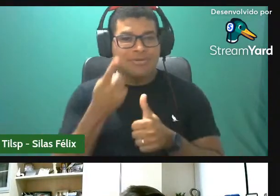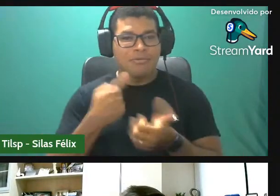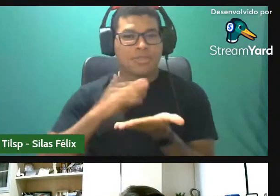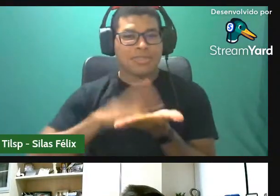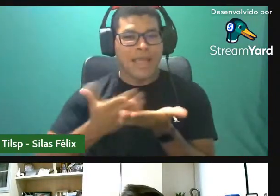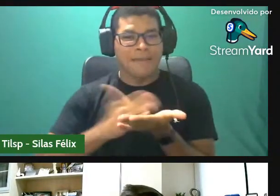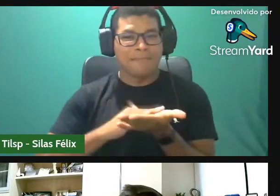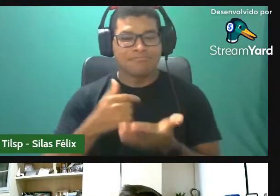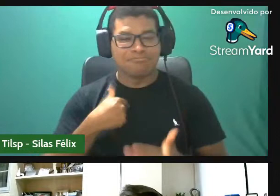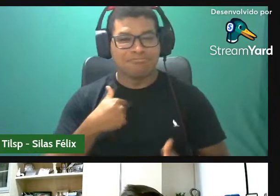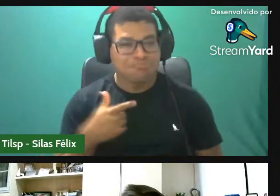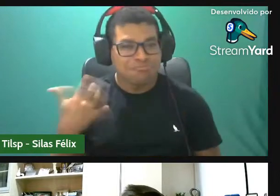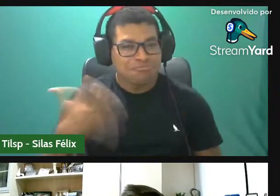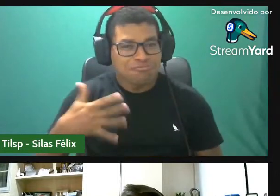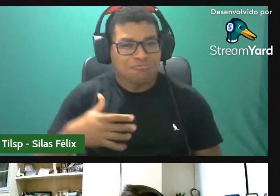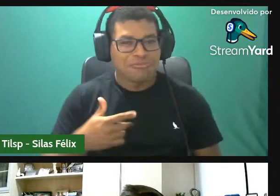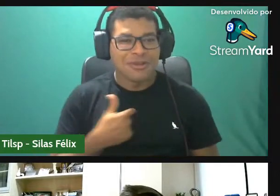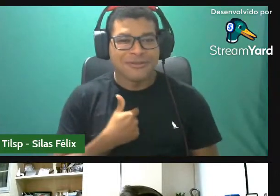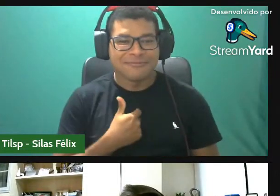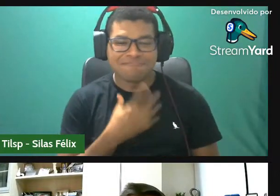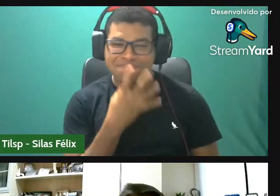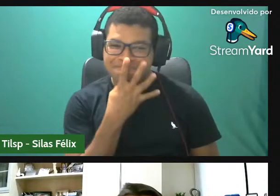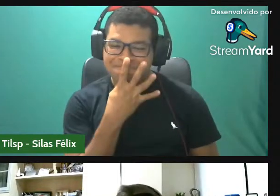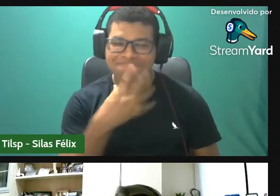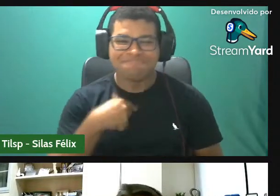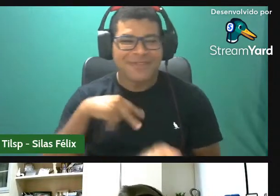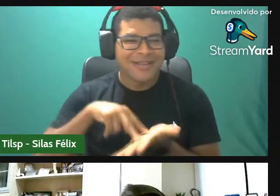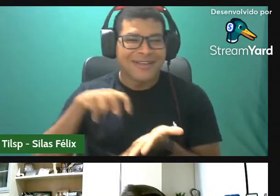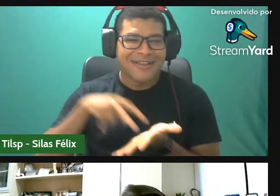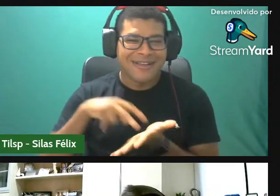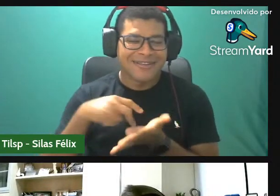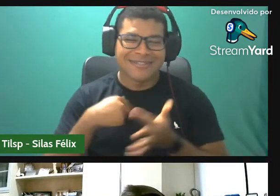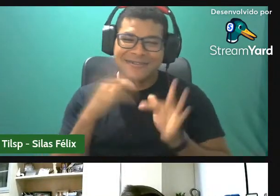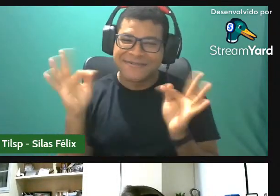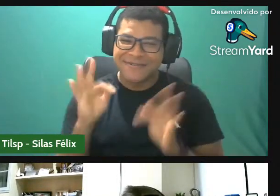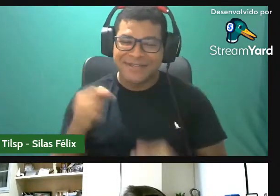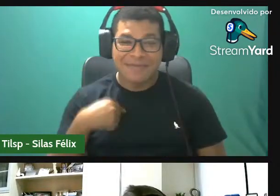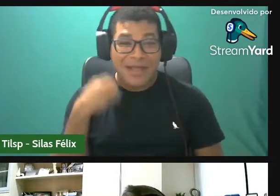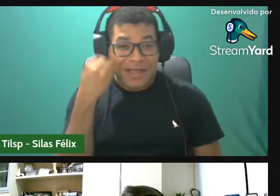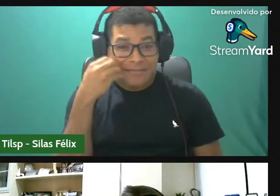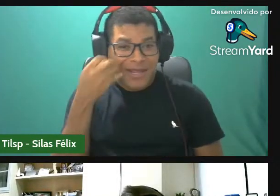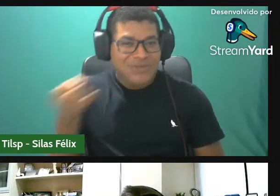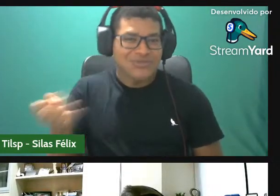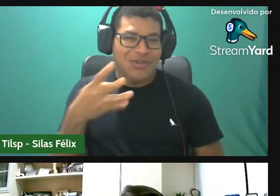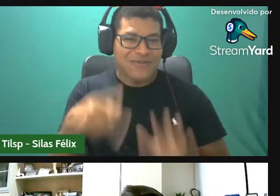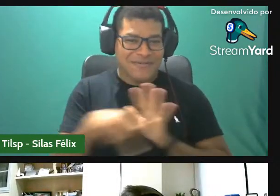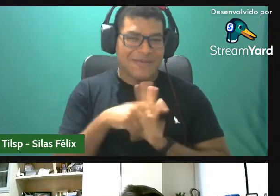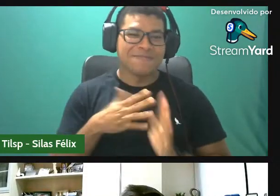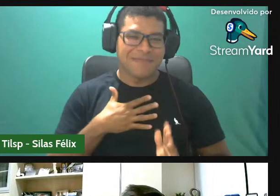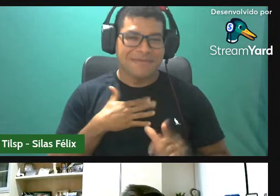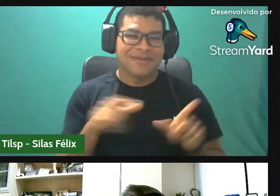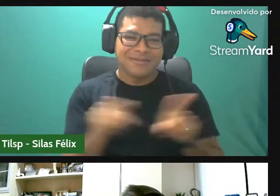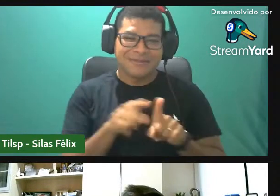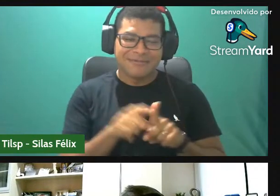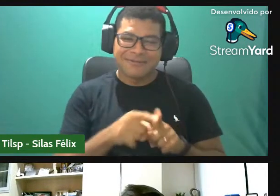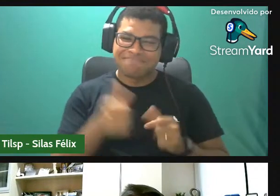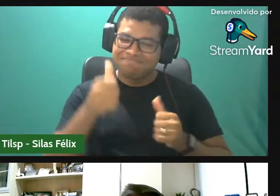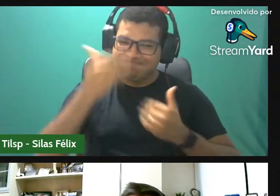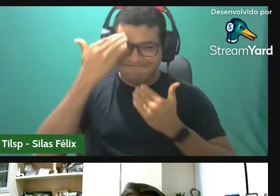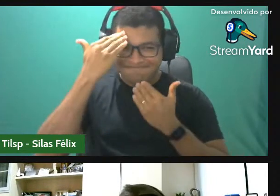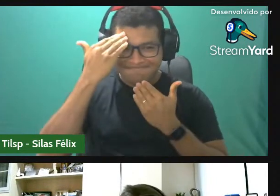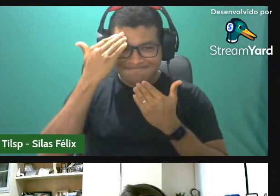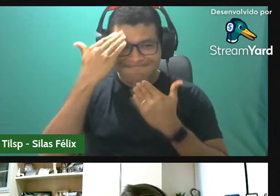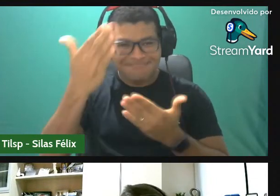né? Então, fico muito feliz de poder ter essa experiência inovadora para mim também, né? Então já fica